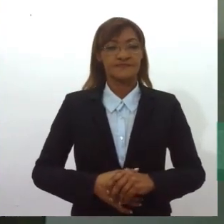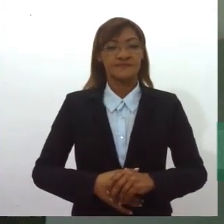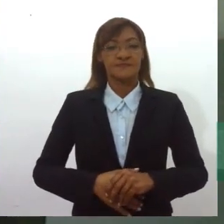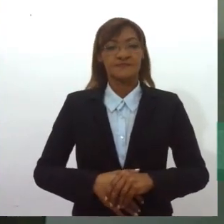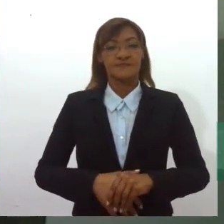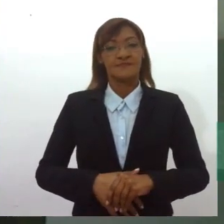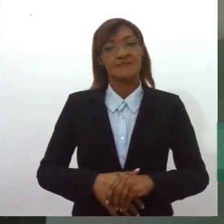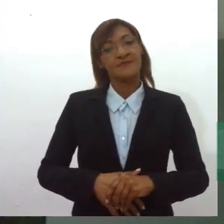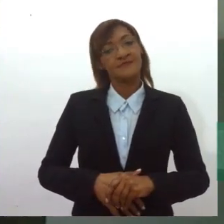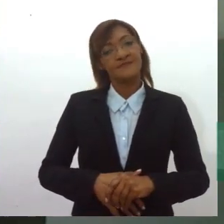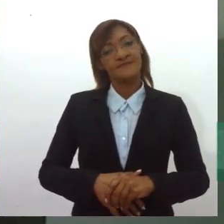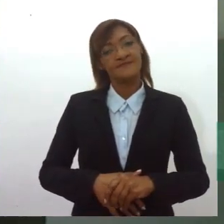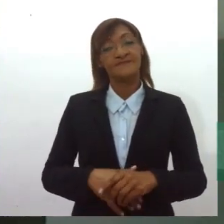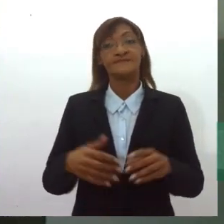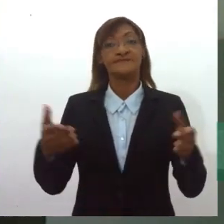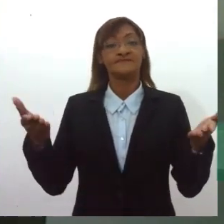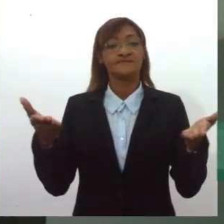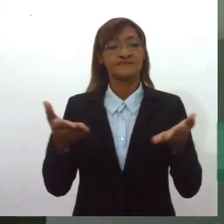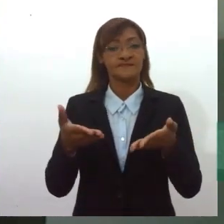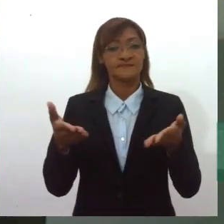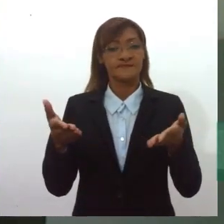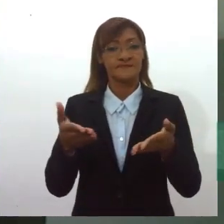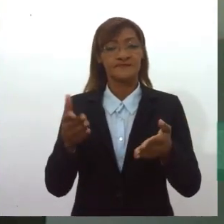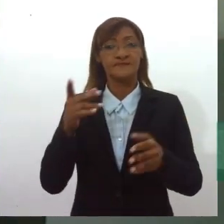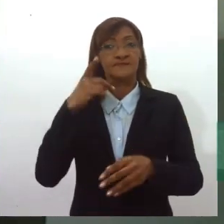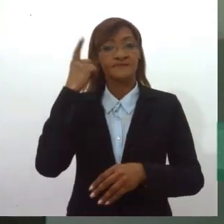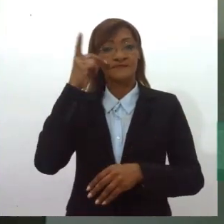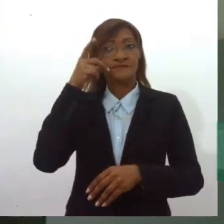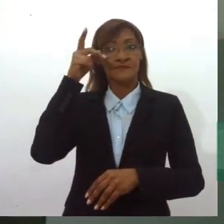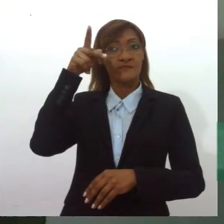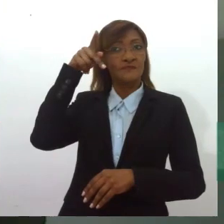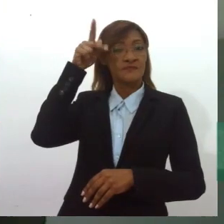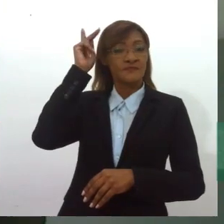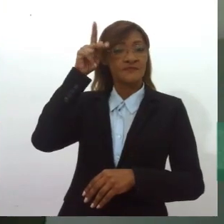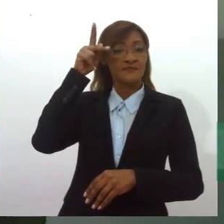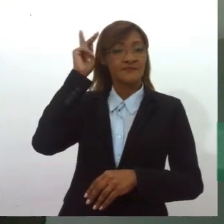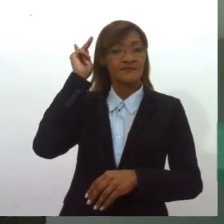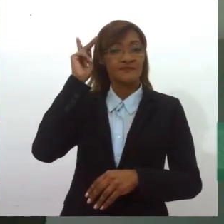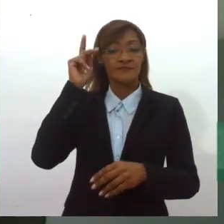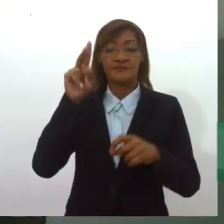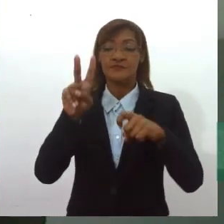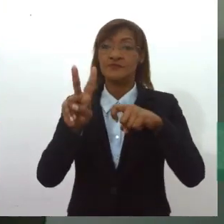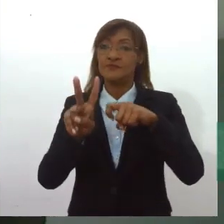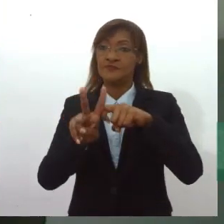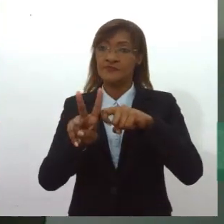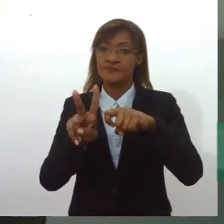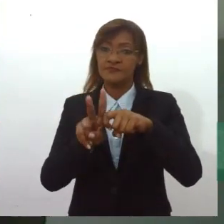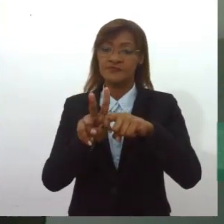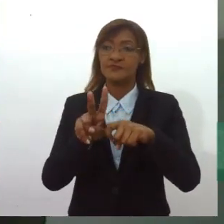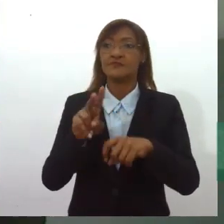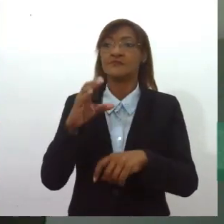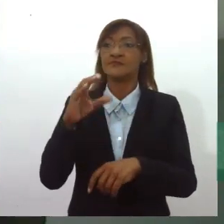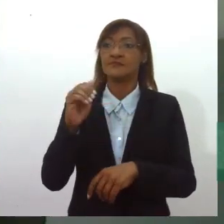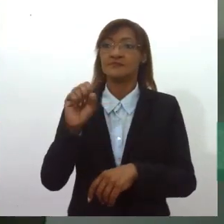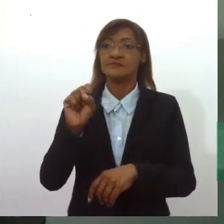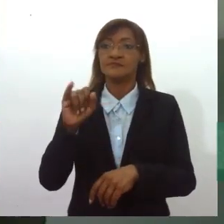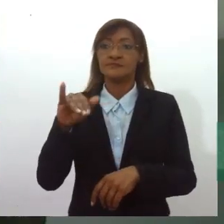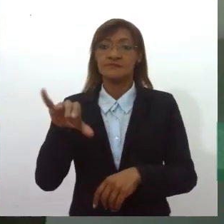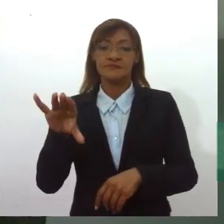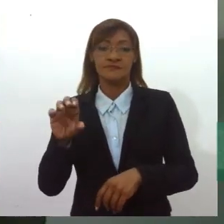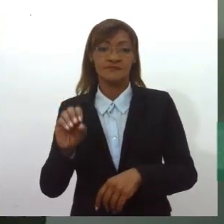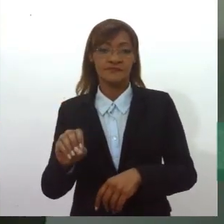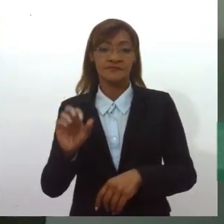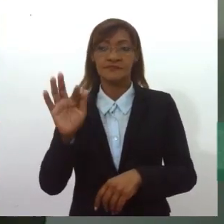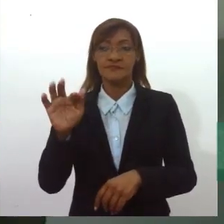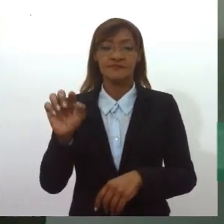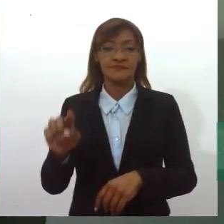trabalha e agora eu converso com a deputada estadual kit Lima e o médico veterinário Cassiano Fernandes sej muito bem-vindos aqui ao